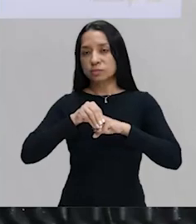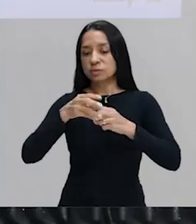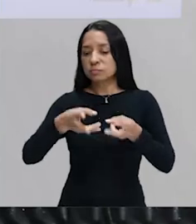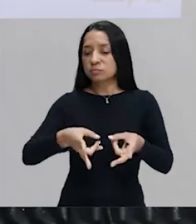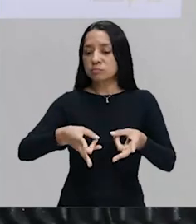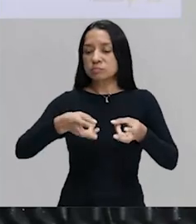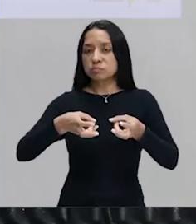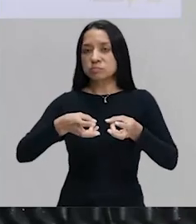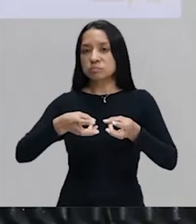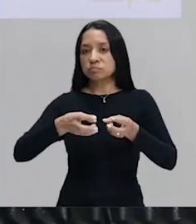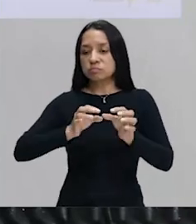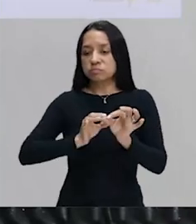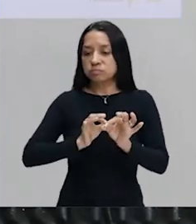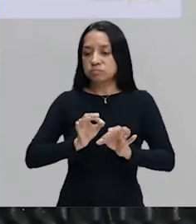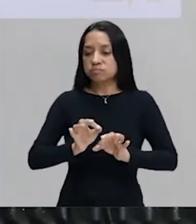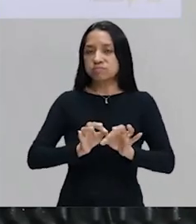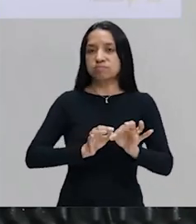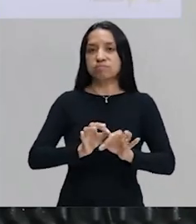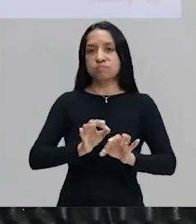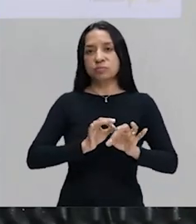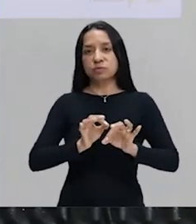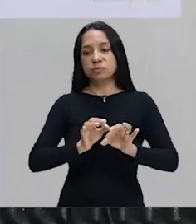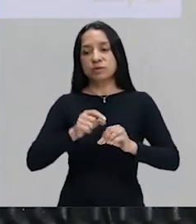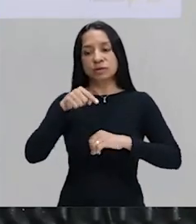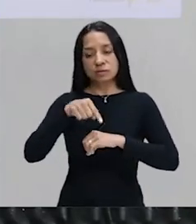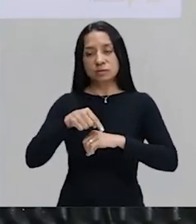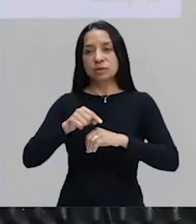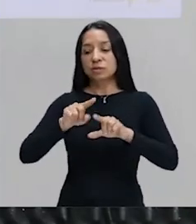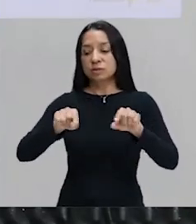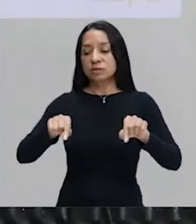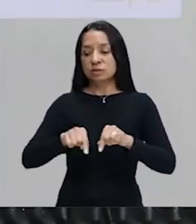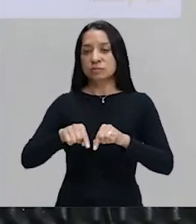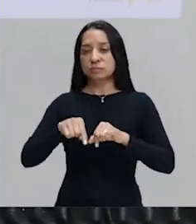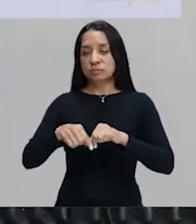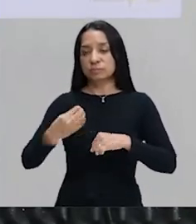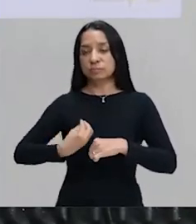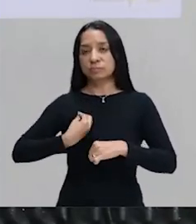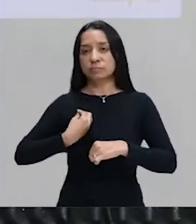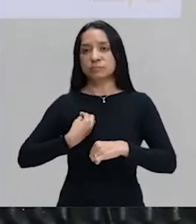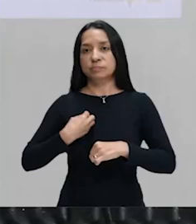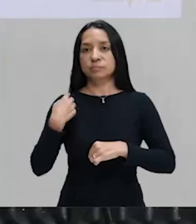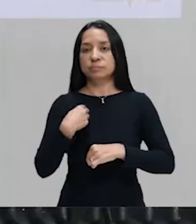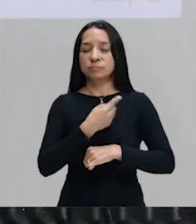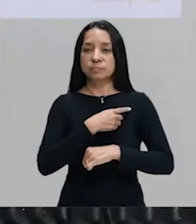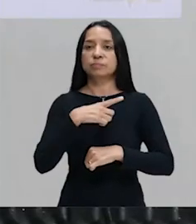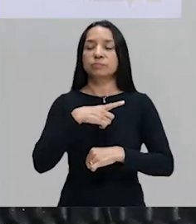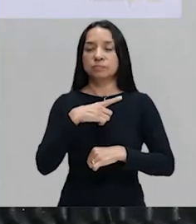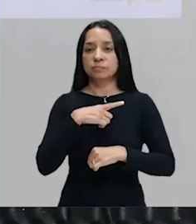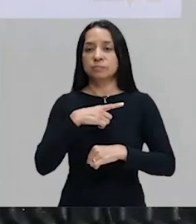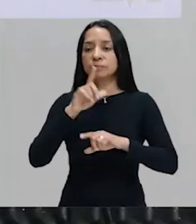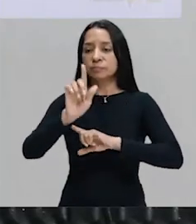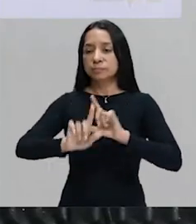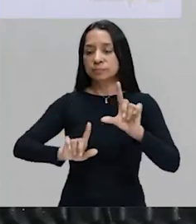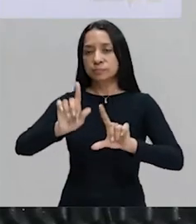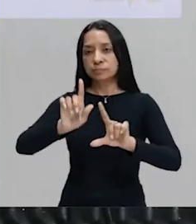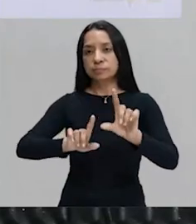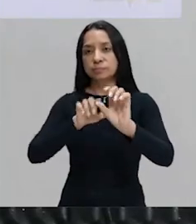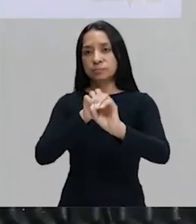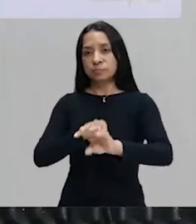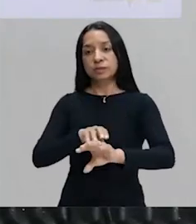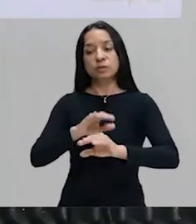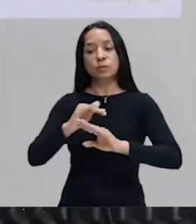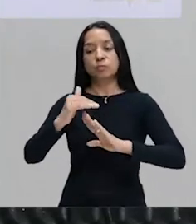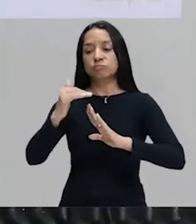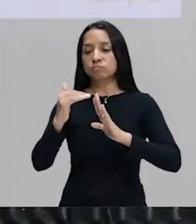adquirir e aprimorar as suas aulas dentro da sala de aula, tá? Lá no presencial. Nós temos aqui na TV Educação toda